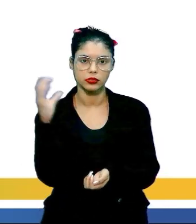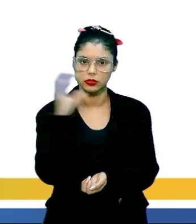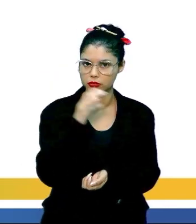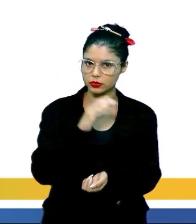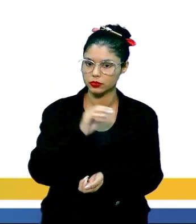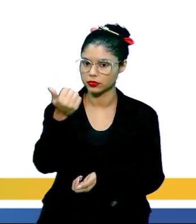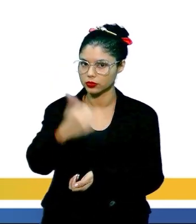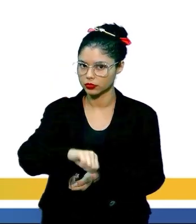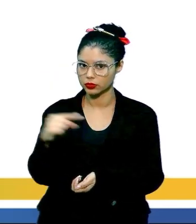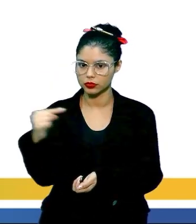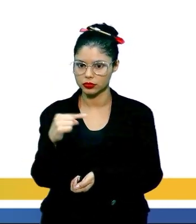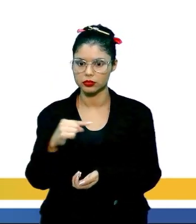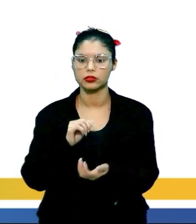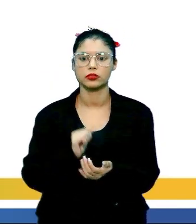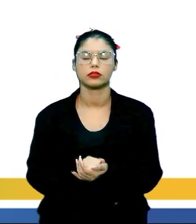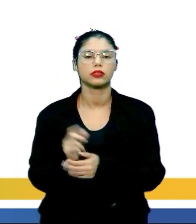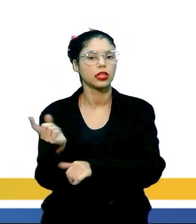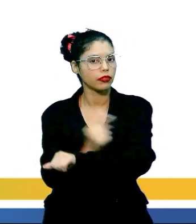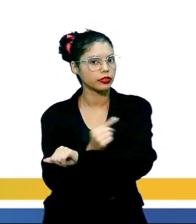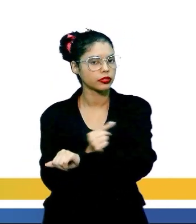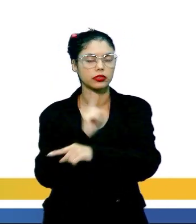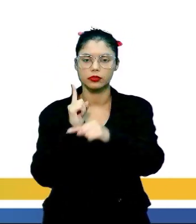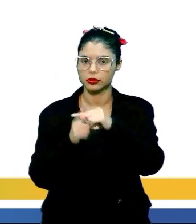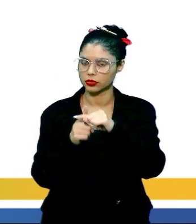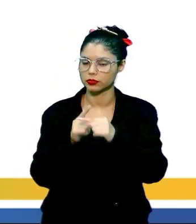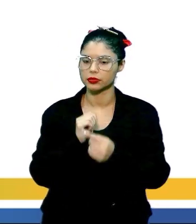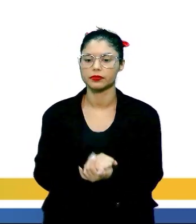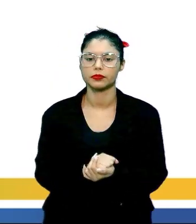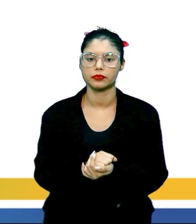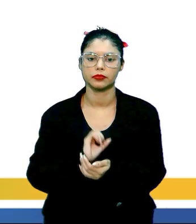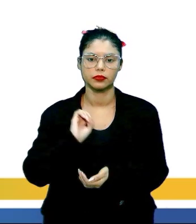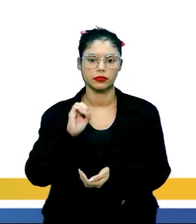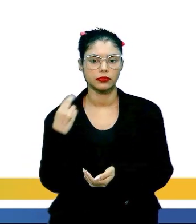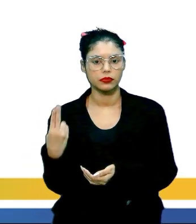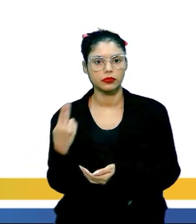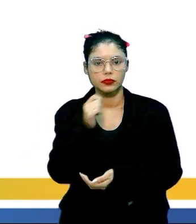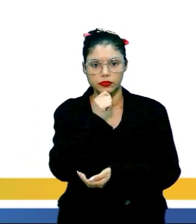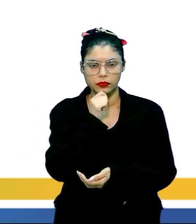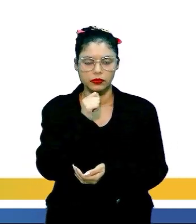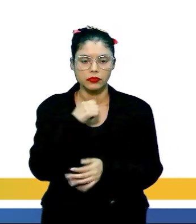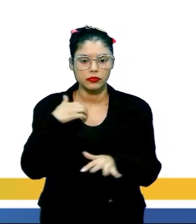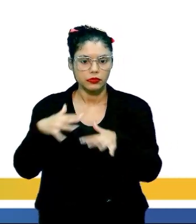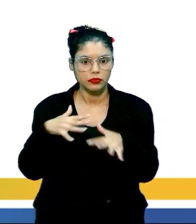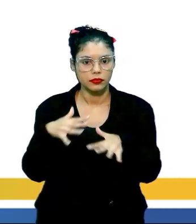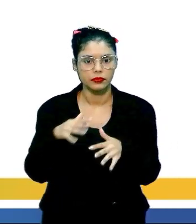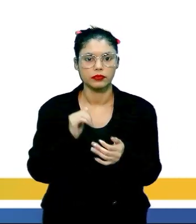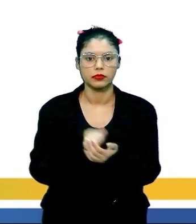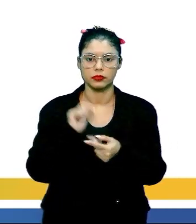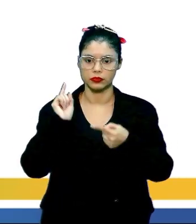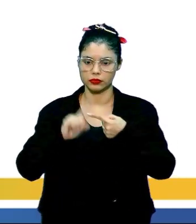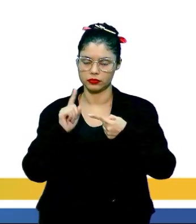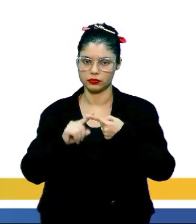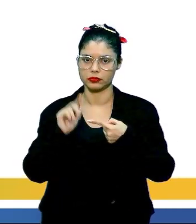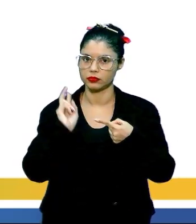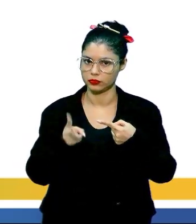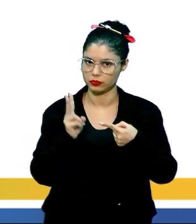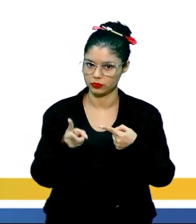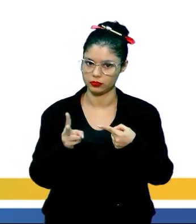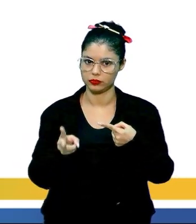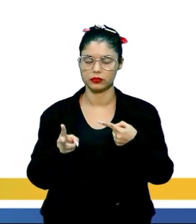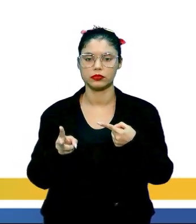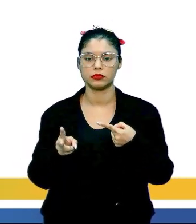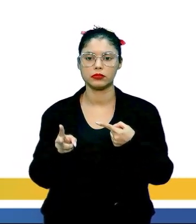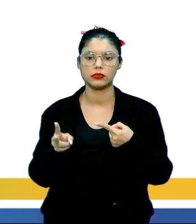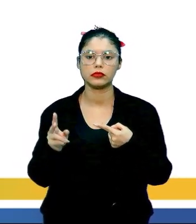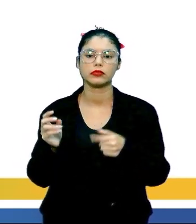aceleração negativa, a velocidade vai ser positiva. Ou seja, movimento acelerado tem a mesma